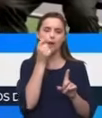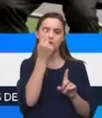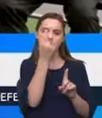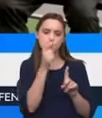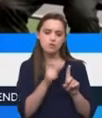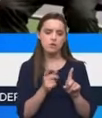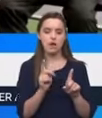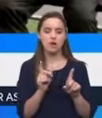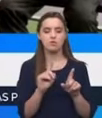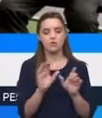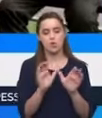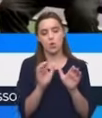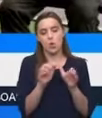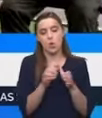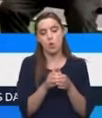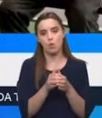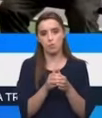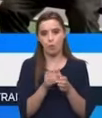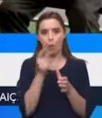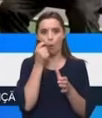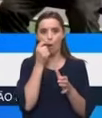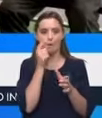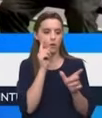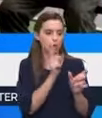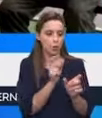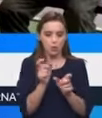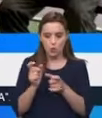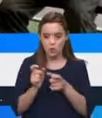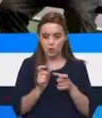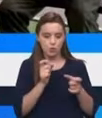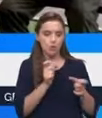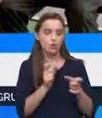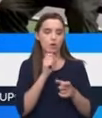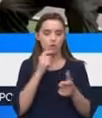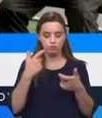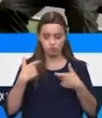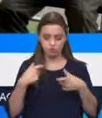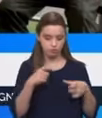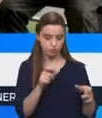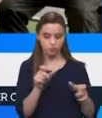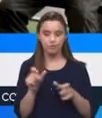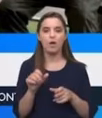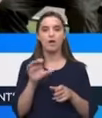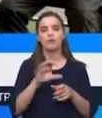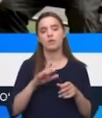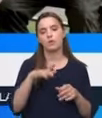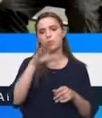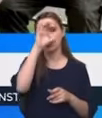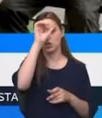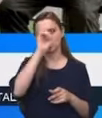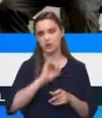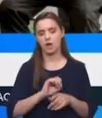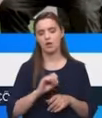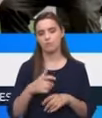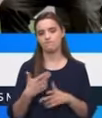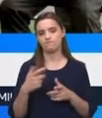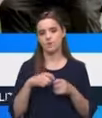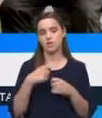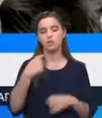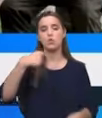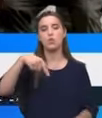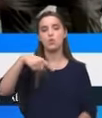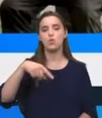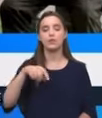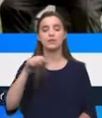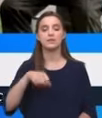controlavam mutuamente e que era um muito pequeno coletivo e que era na mesma um Estado totalitário, era um Estado de partido único, mas que havia ali um corpo